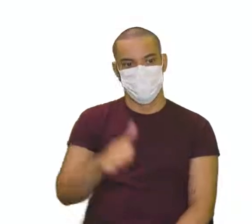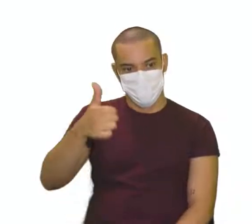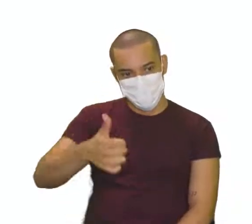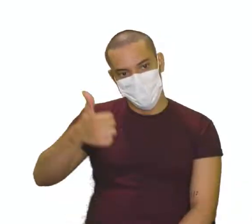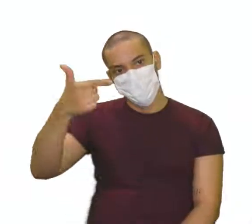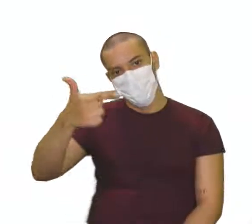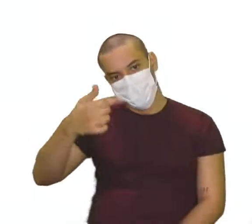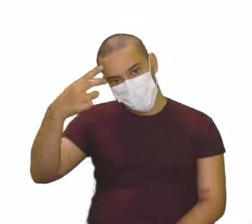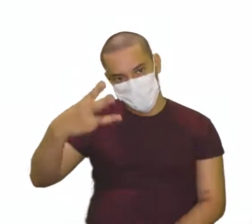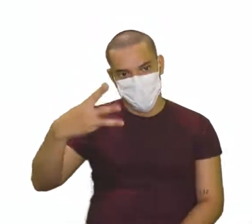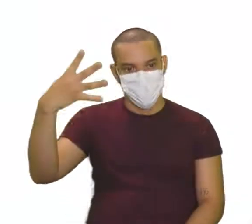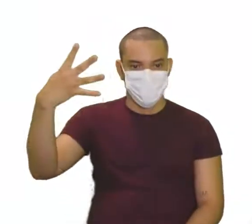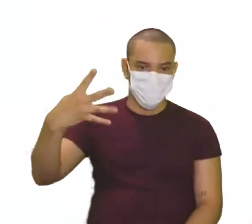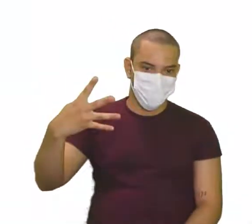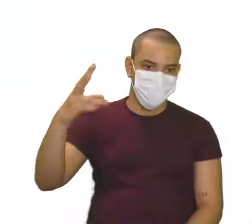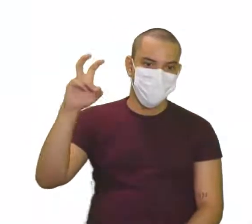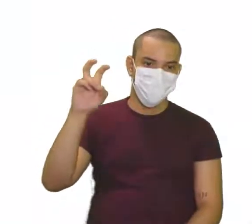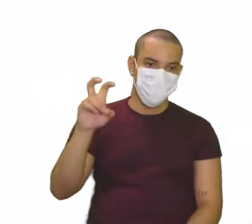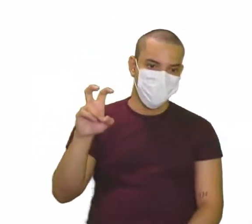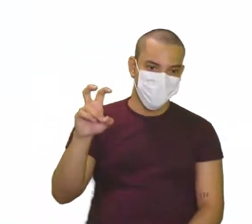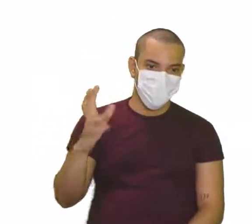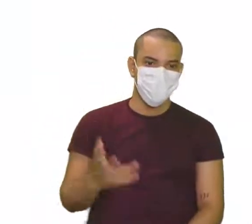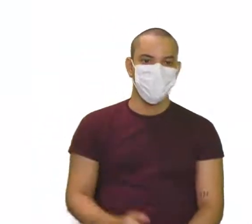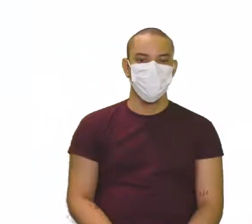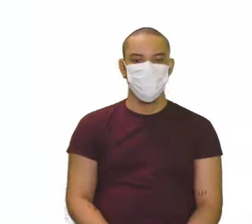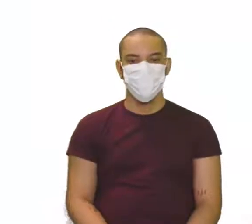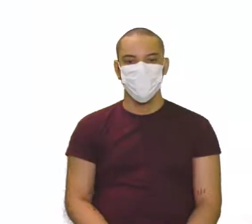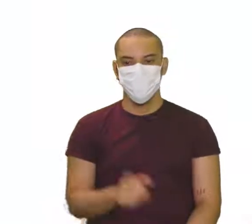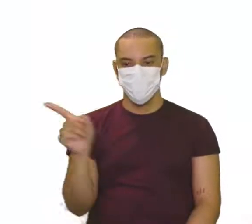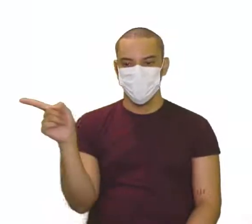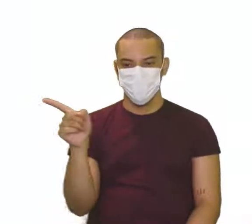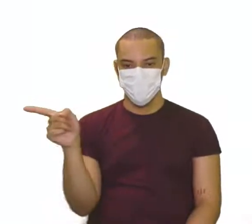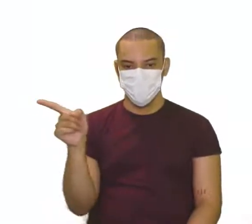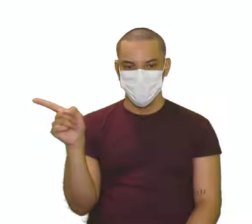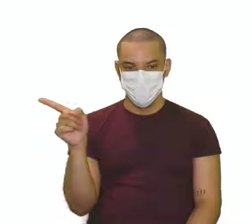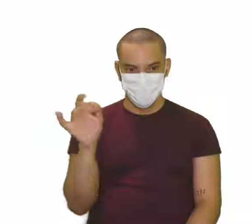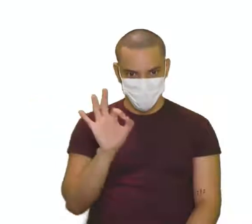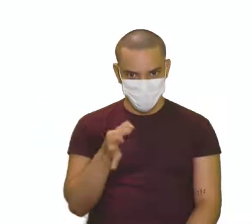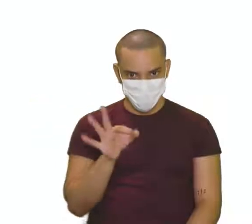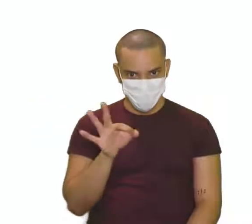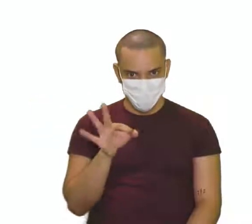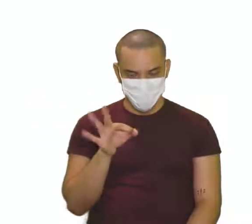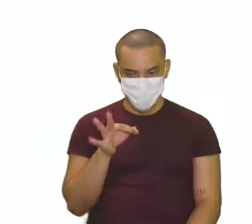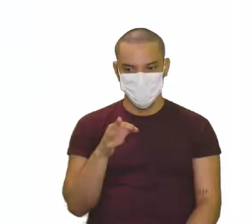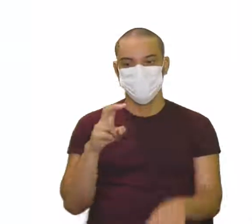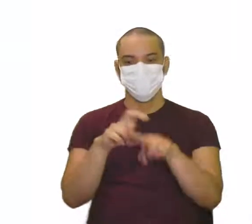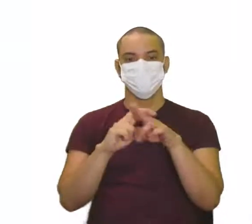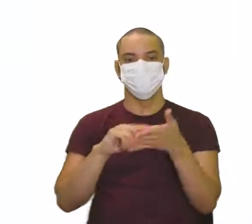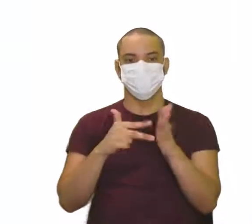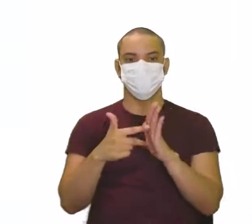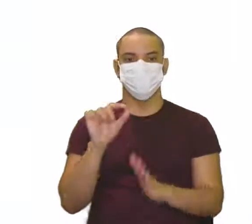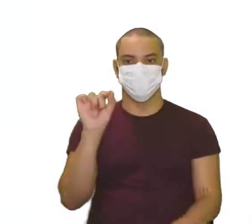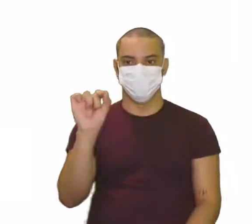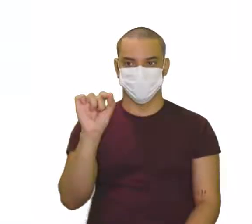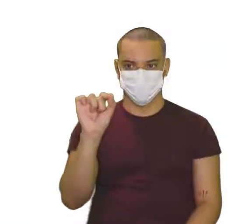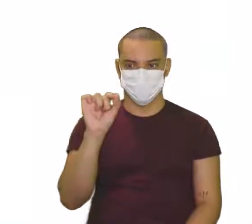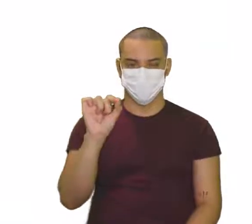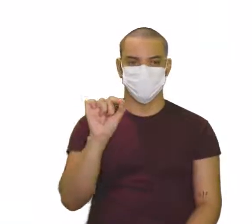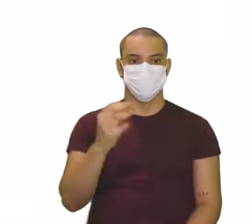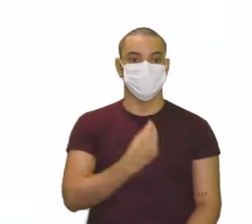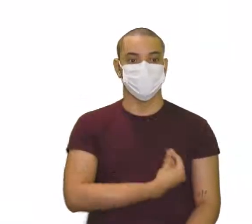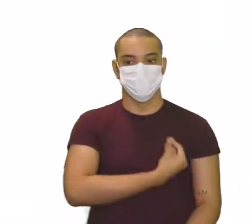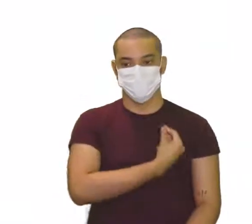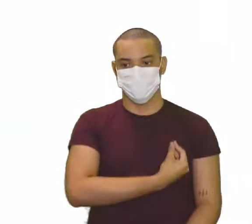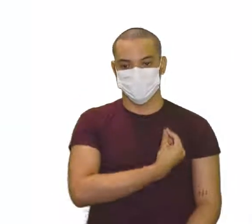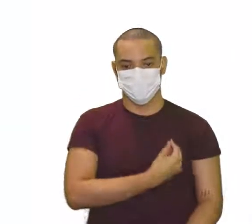2, 3, 4 e 5, como vocês podem observar. Então, a gente vê aqui, ó, que na presença